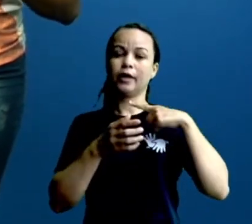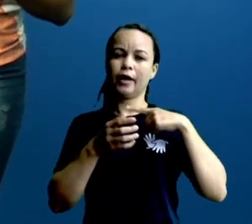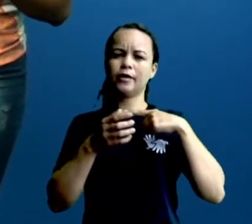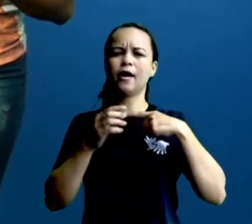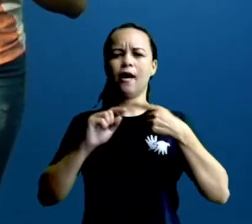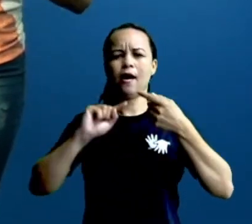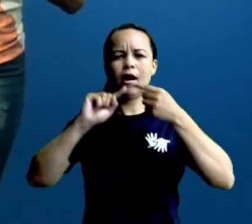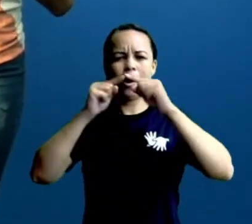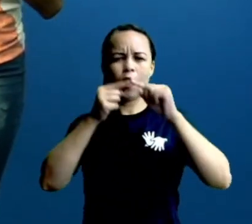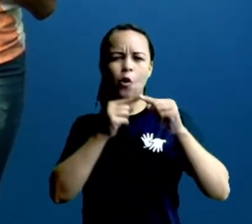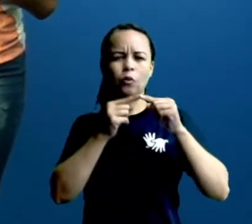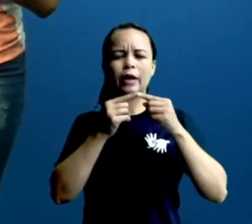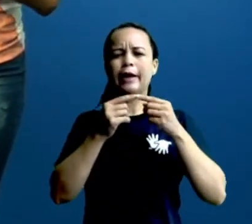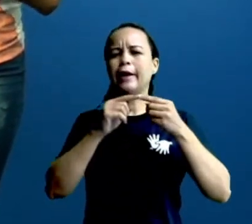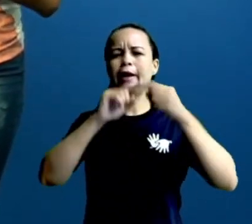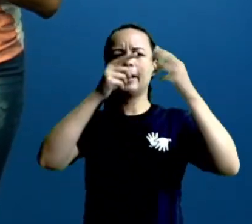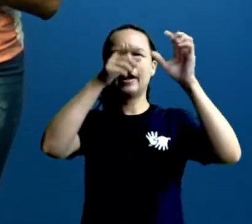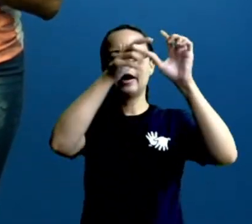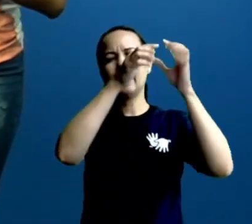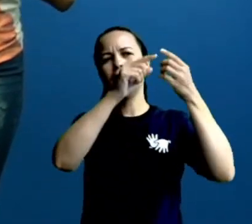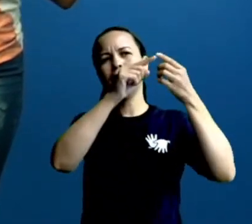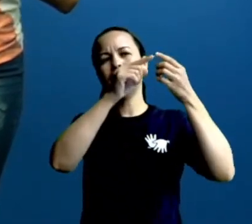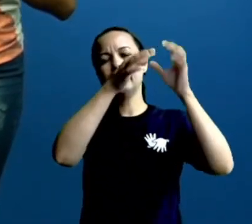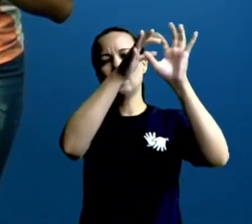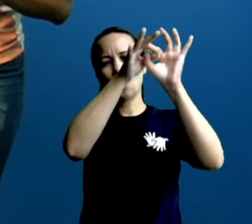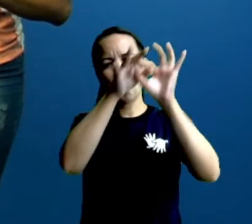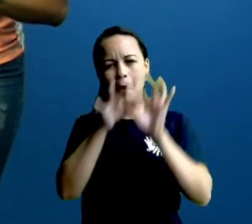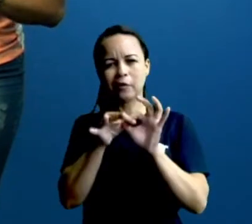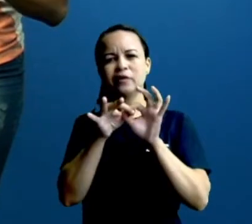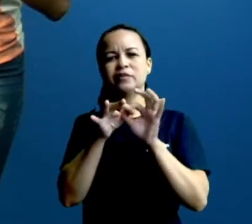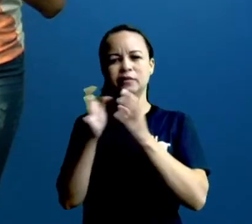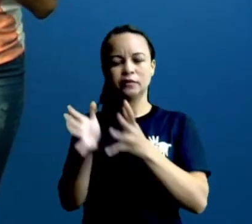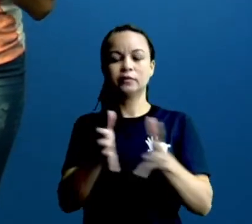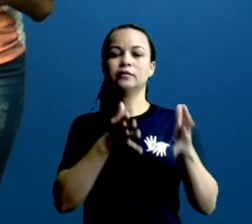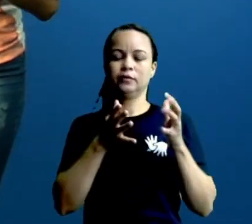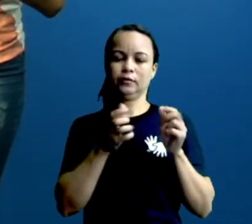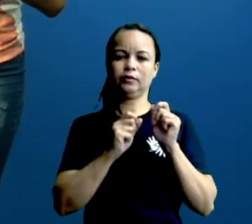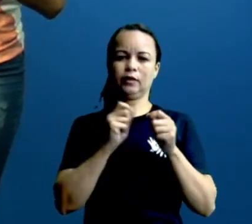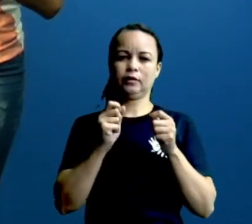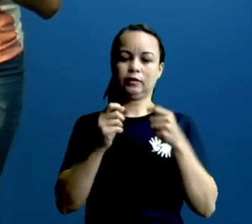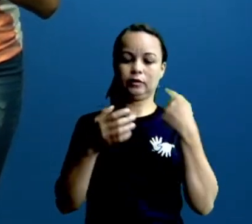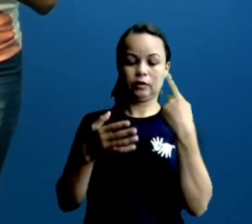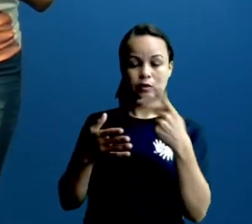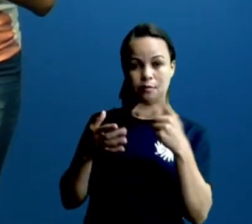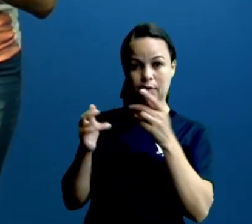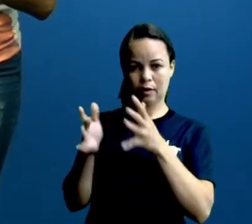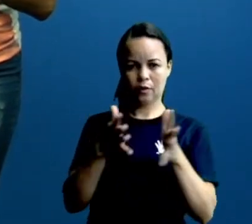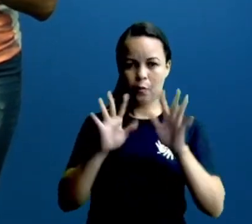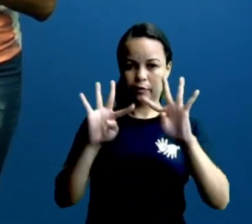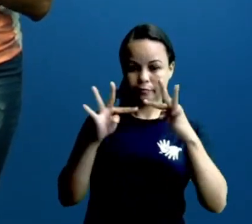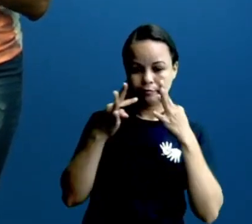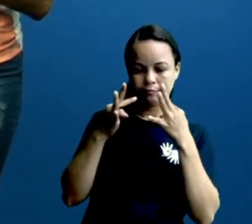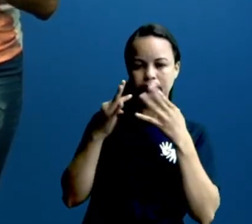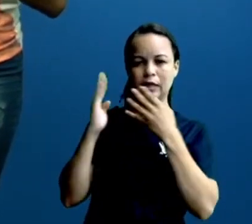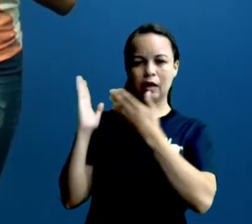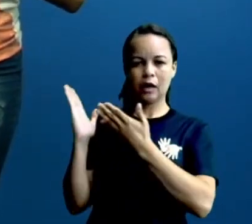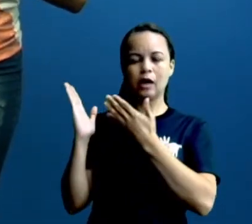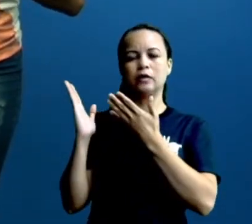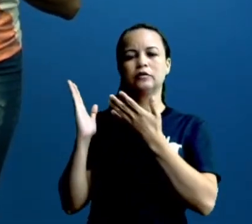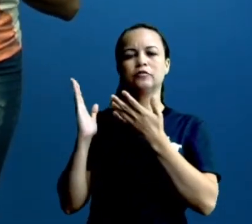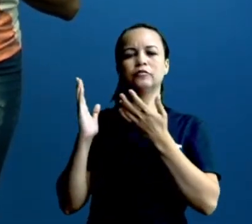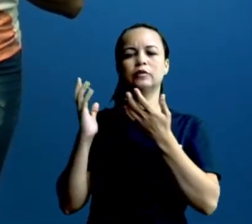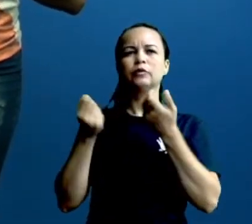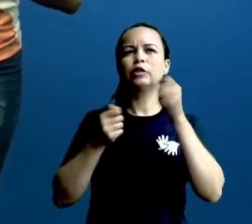coerência, tá? Então, ele é o meio, preste atenção, pelo qual o texto fica para vocês de